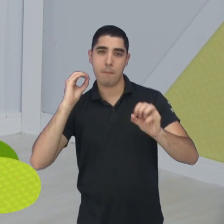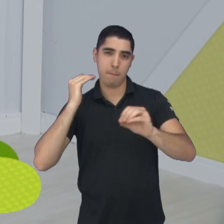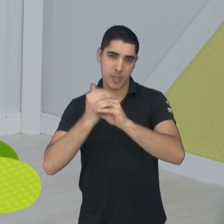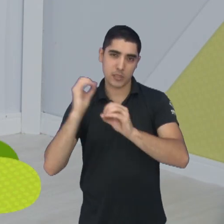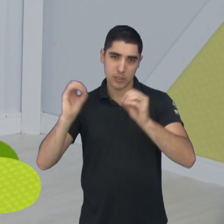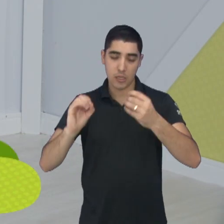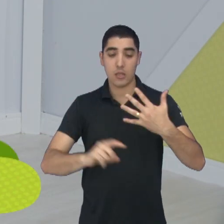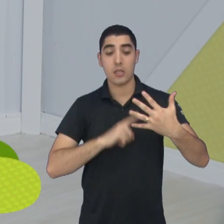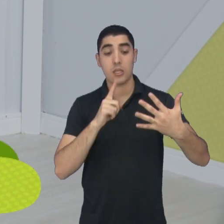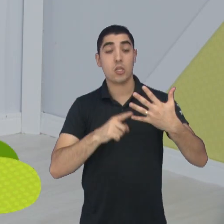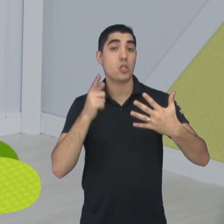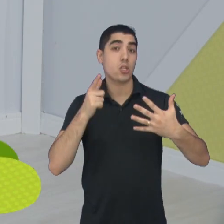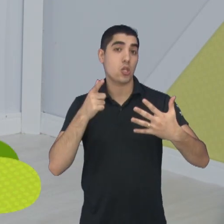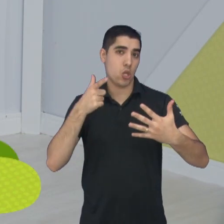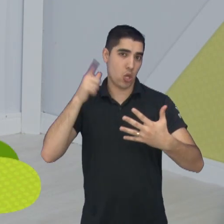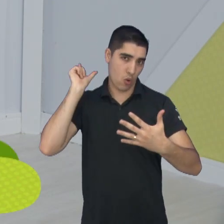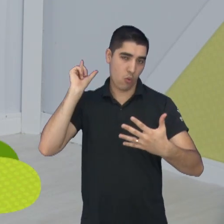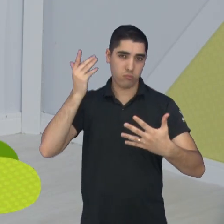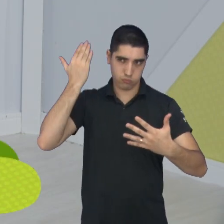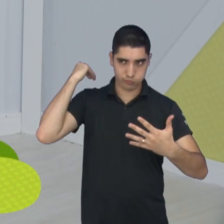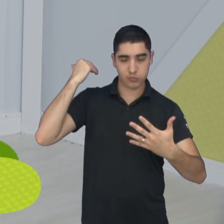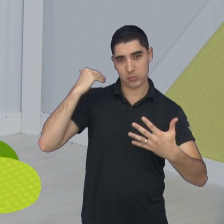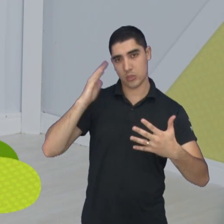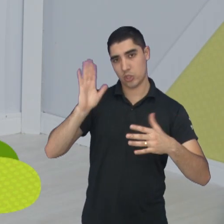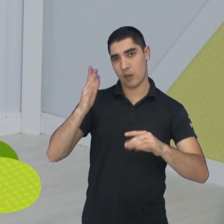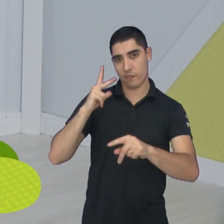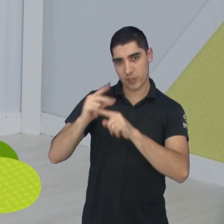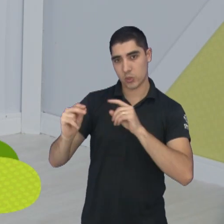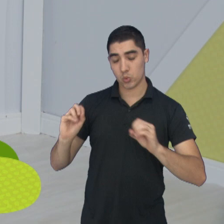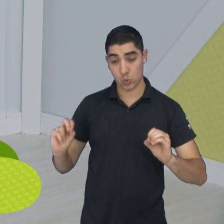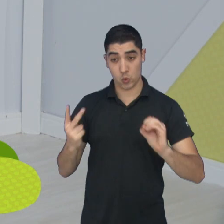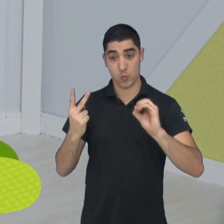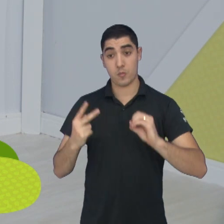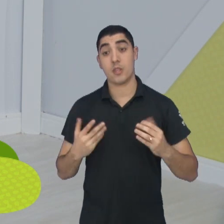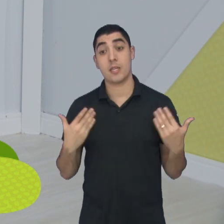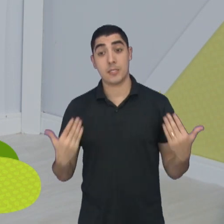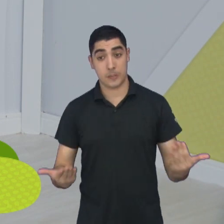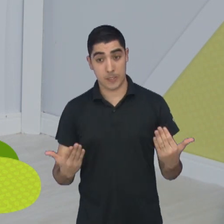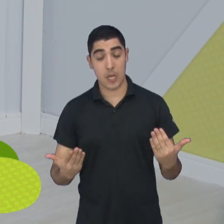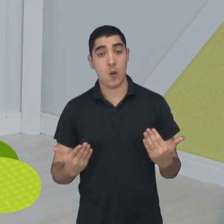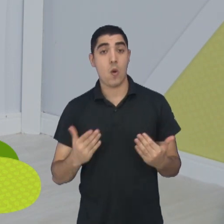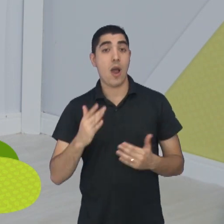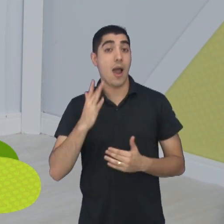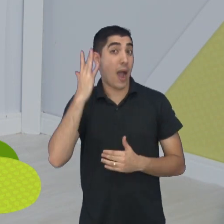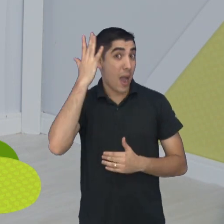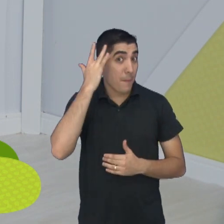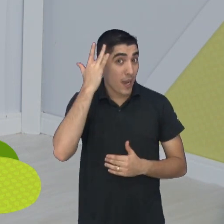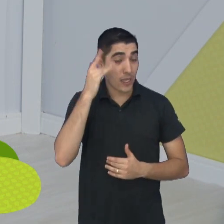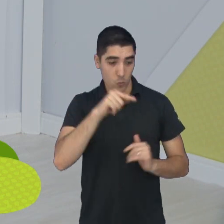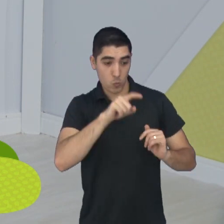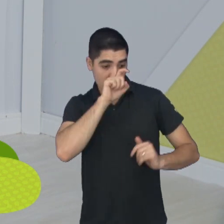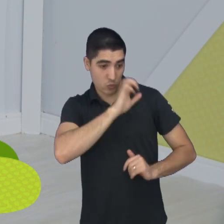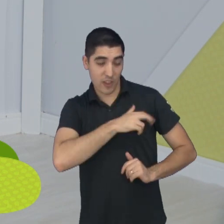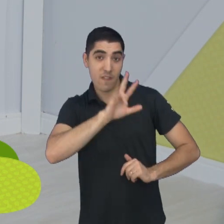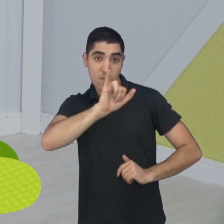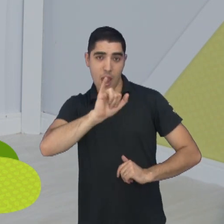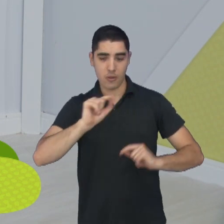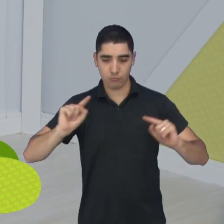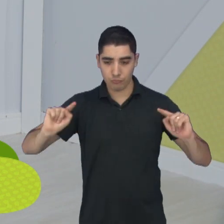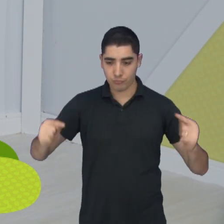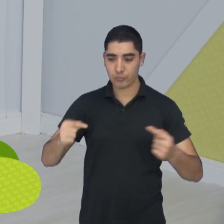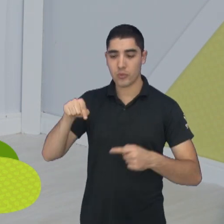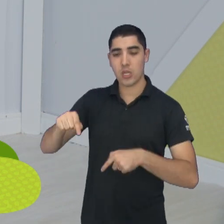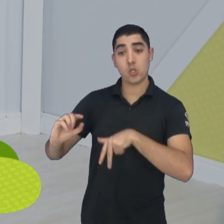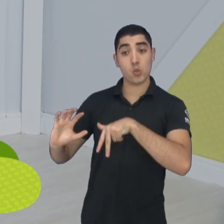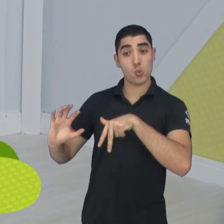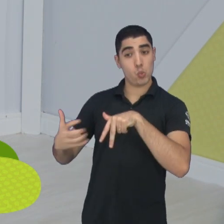Amanhã, Brunão, terça-feira, os reservas da equipe do São José, ou melhor, aqueles que vêm sendo utilizados menos pelo Ricardo Costa, devem fazer uma movimentação